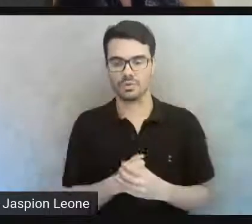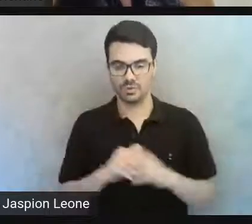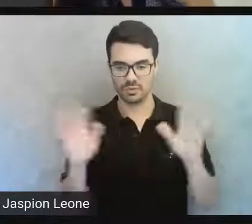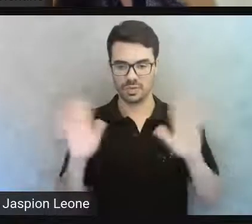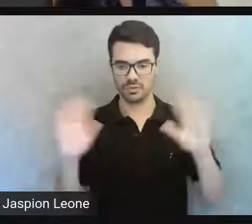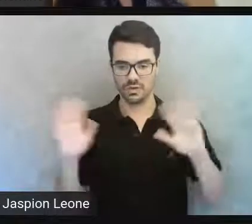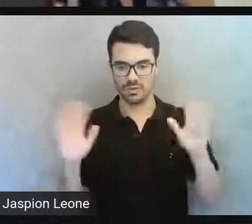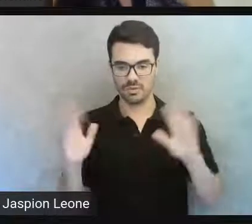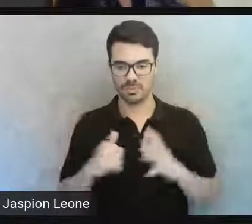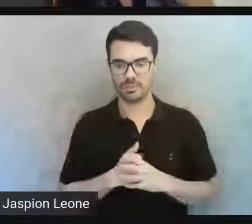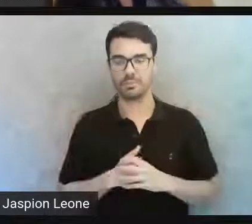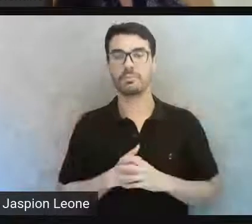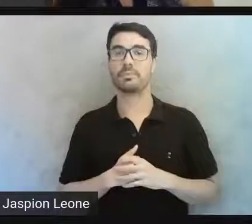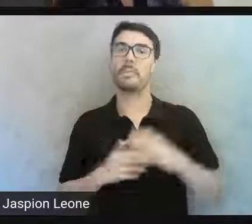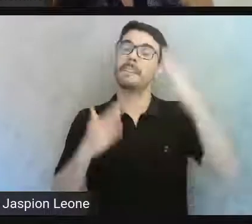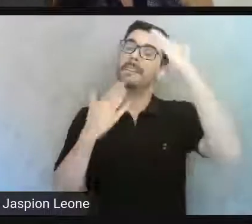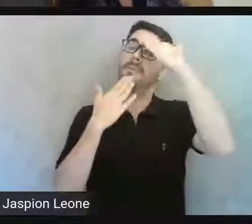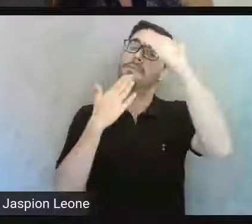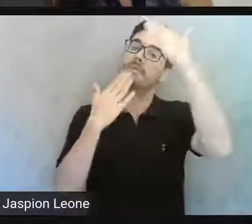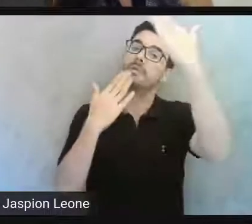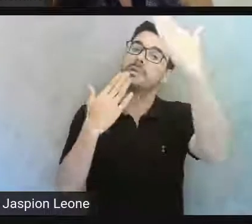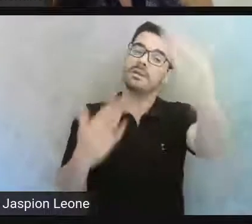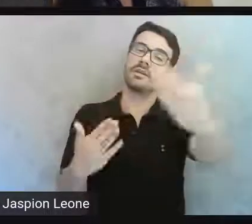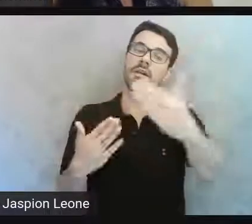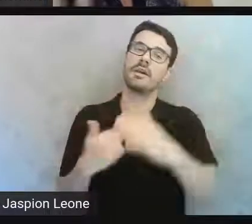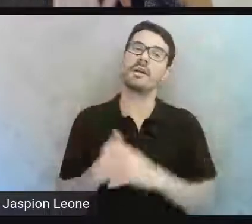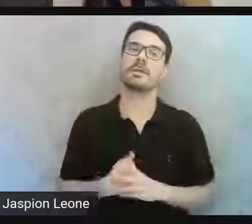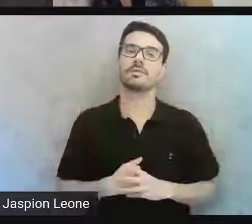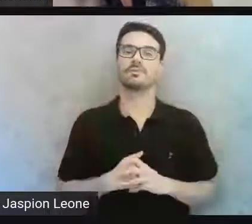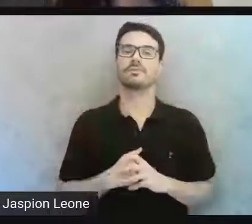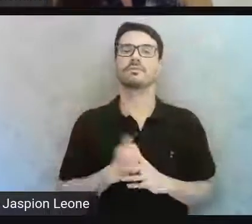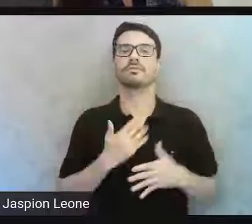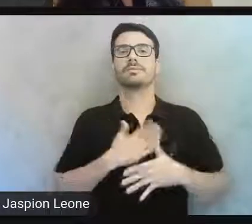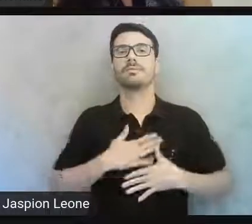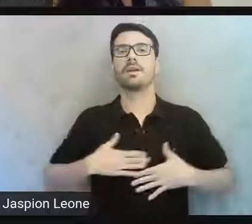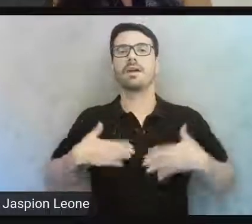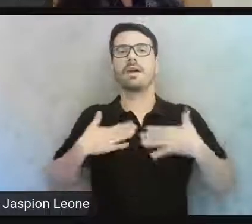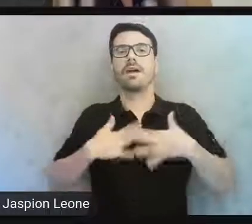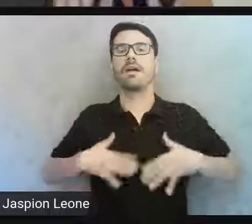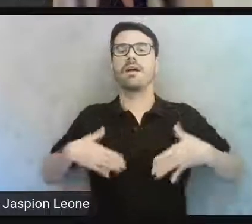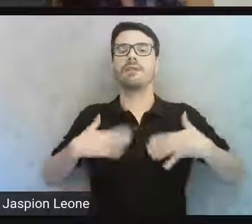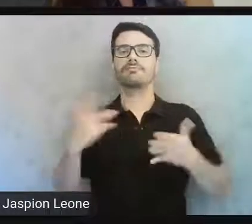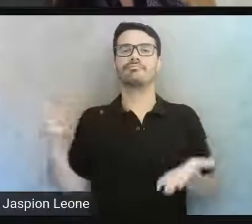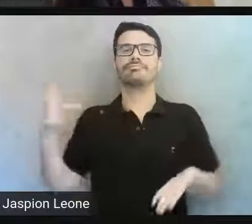tchau. Agradeço muito, viu? Obrigada, gente. Prazer. Tchau, gente. Muito bom. Tchau.